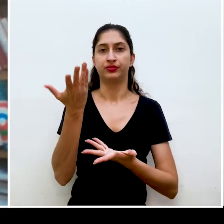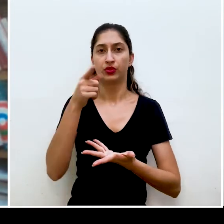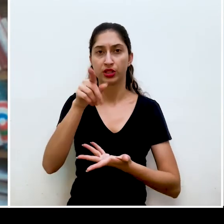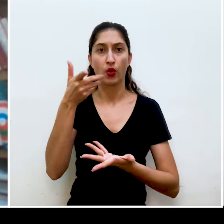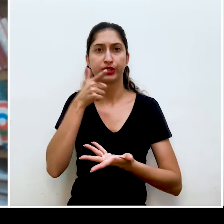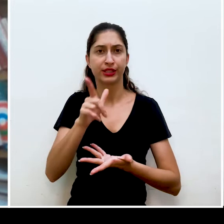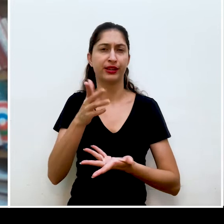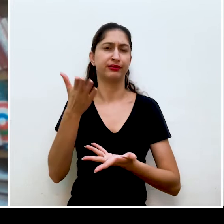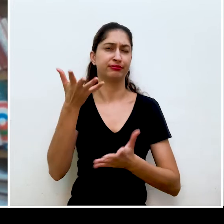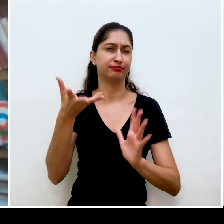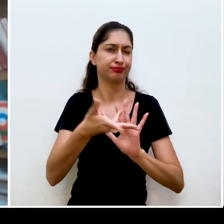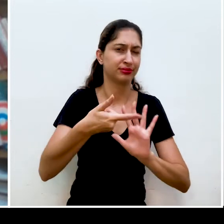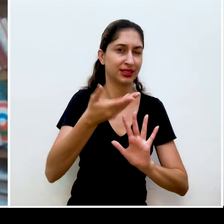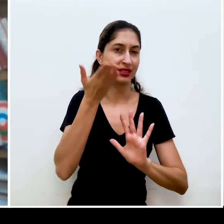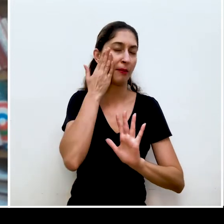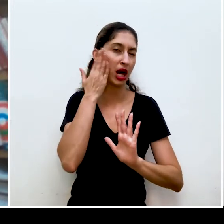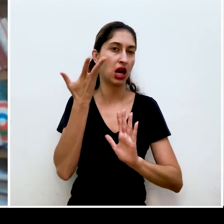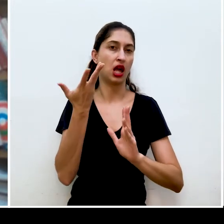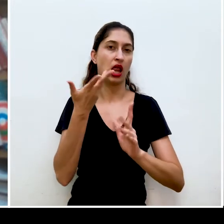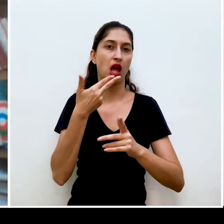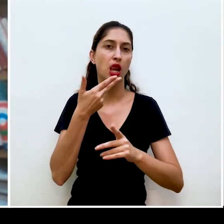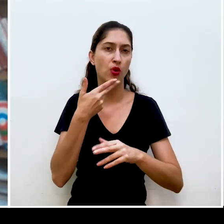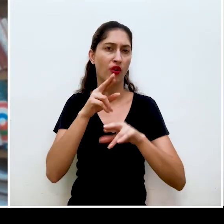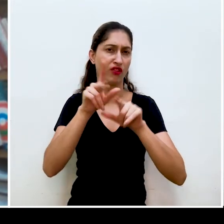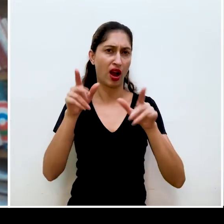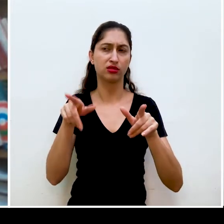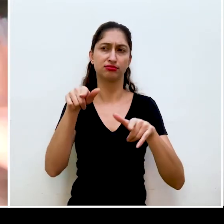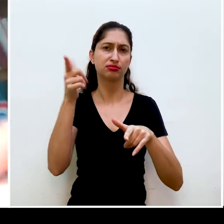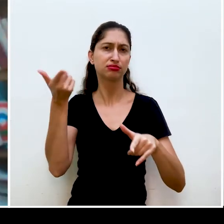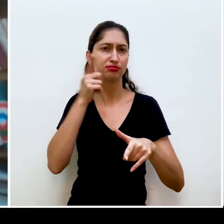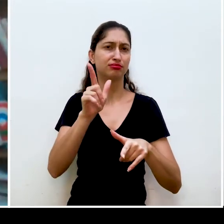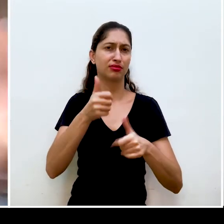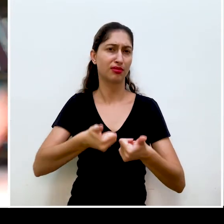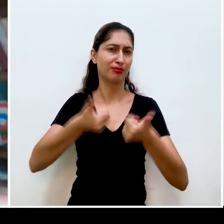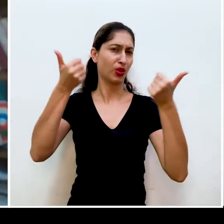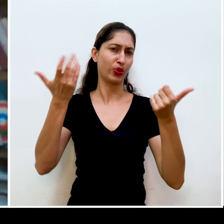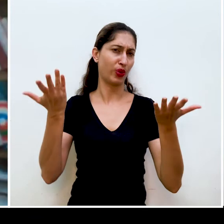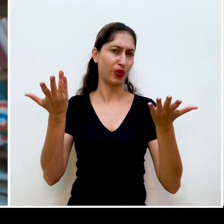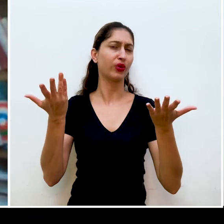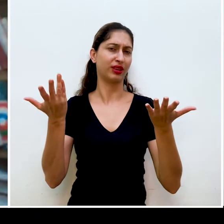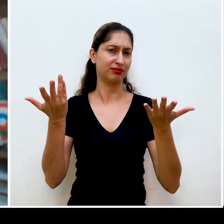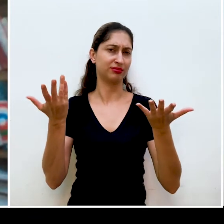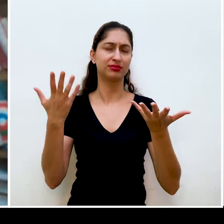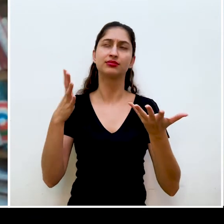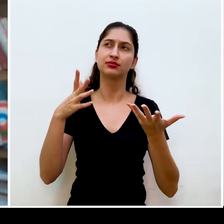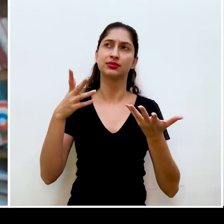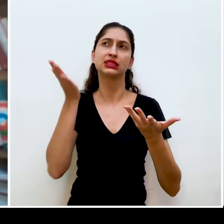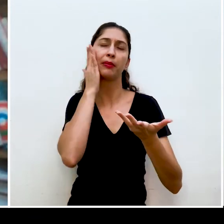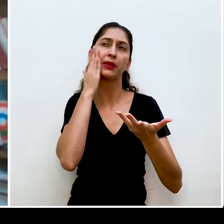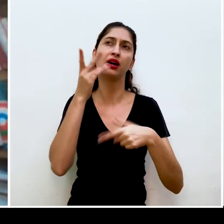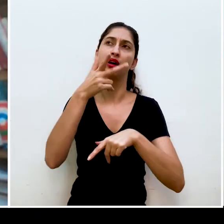proficiência em mais de uma língua, você tem maiores possibilidades de inserção social, não só aqui, como no exterior. Né? Então,